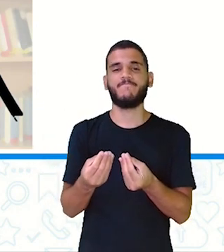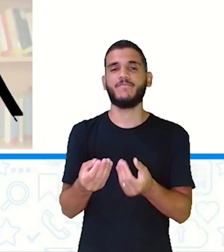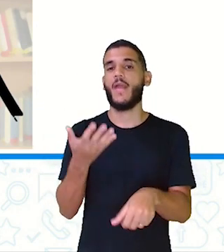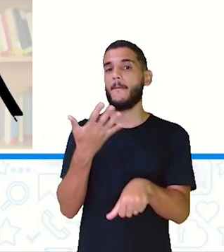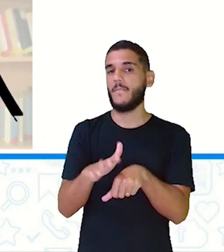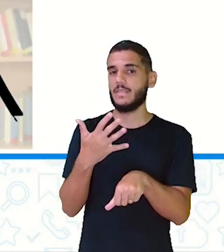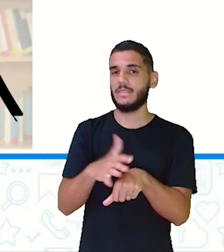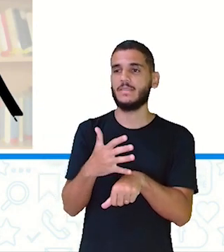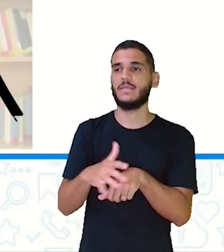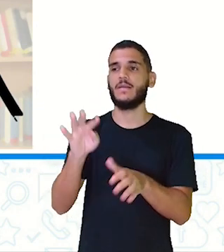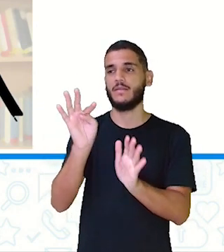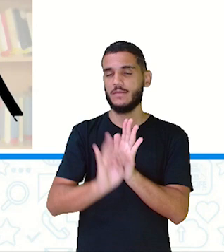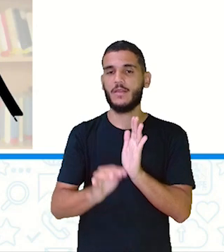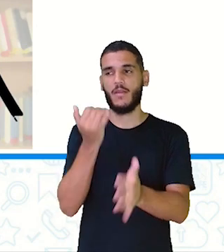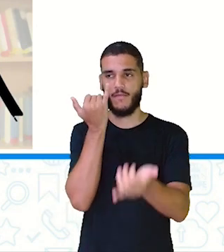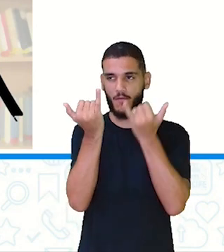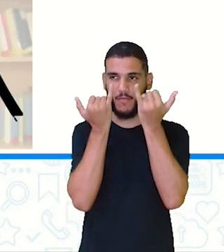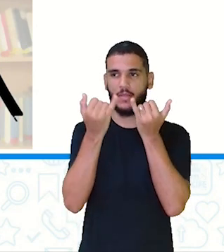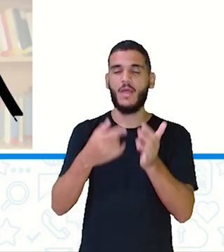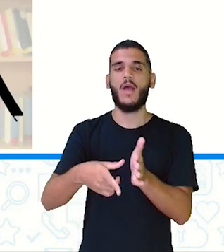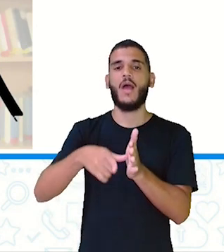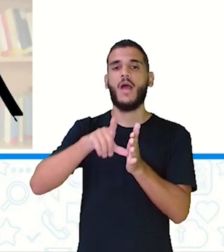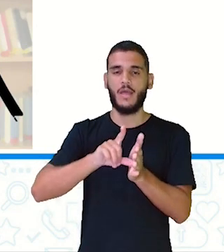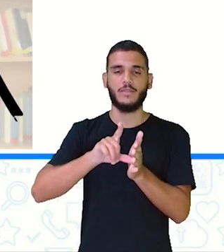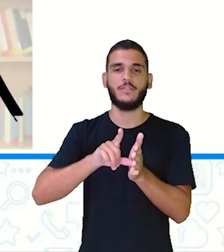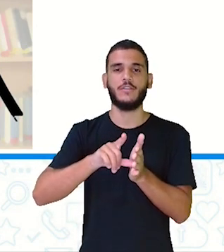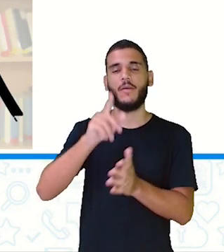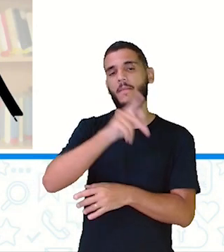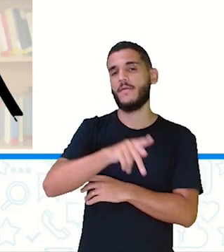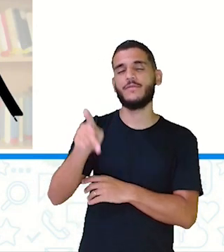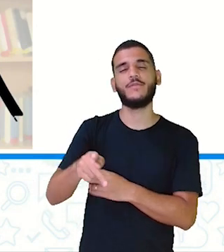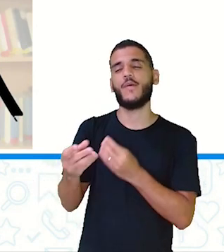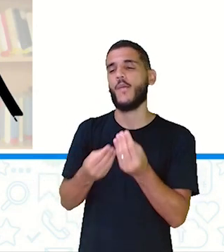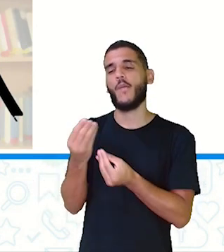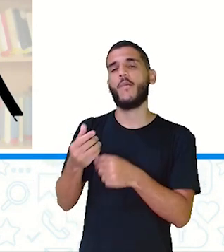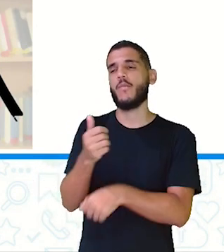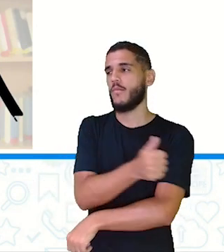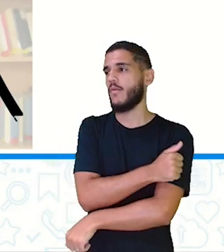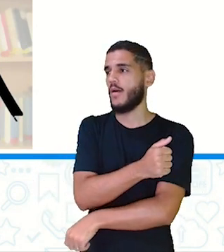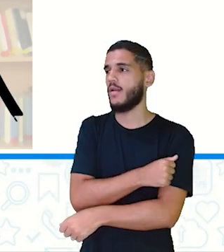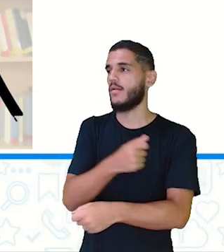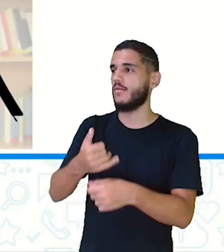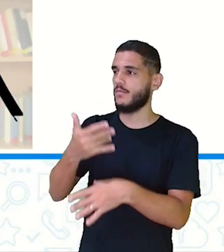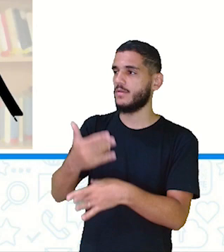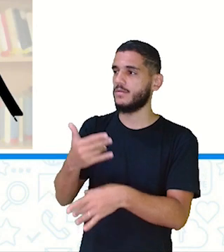textos informativos. Mas antes de eu ir, e aí, professora Márcia, como estão os nossos estudantes no